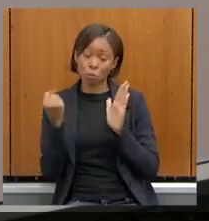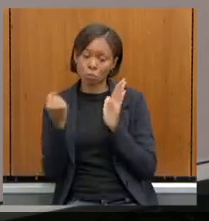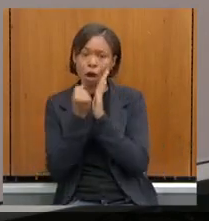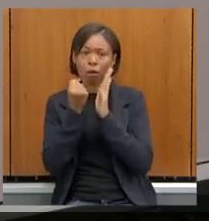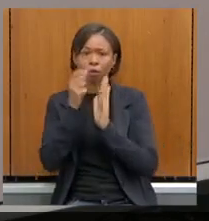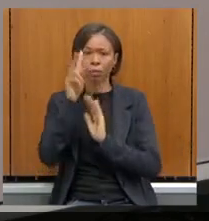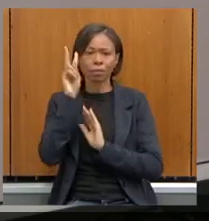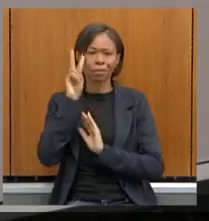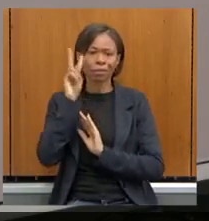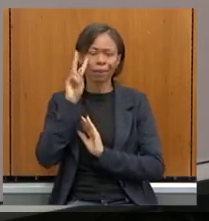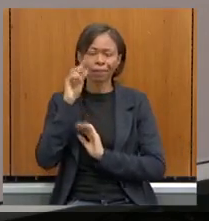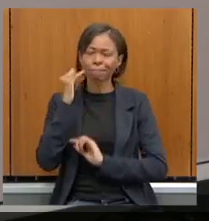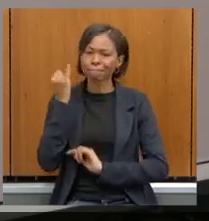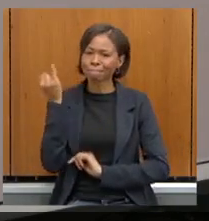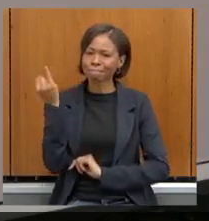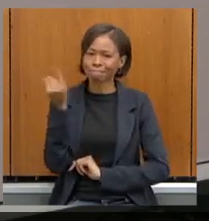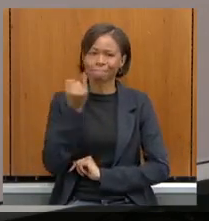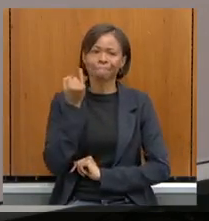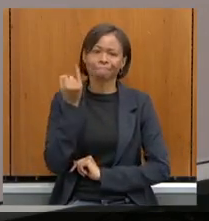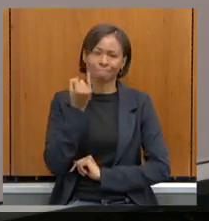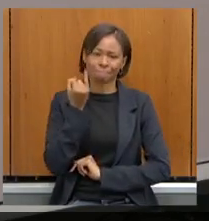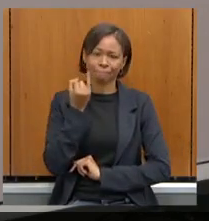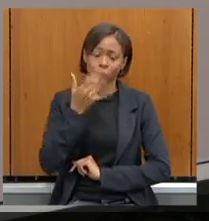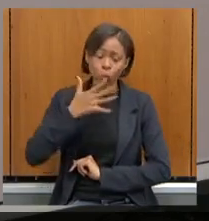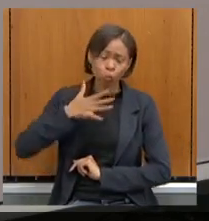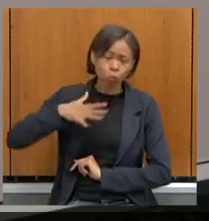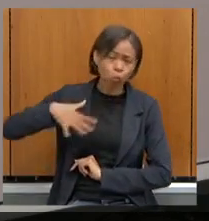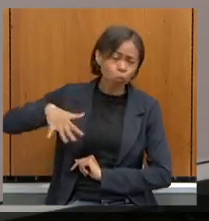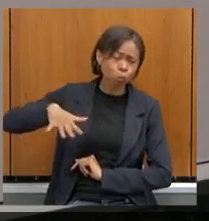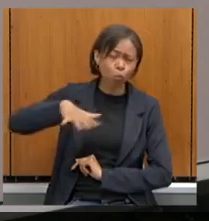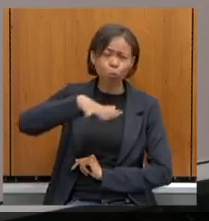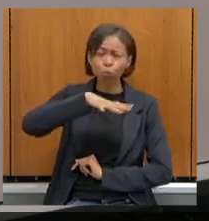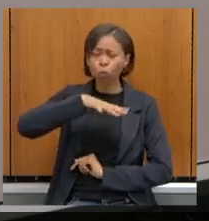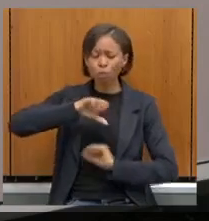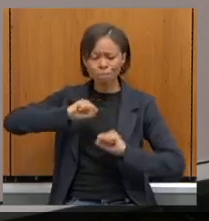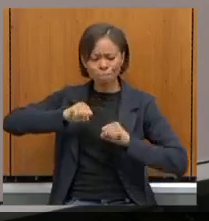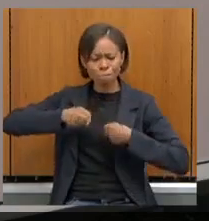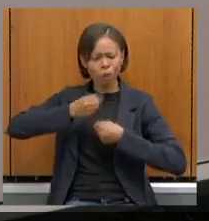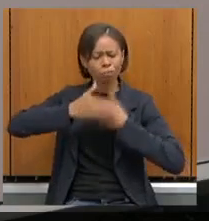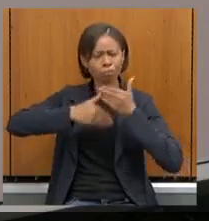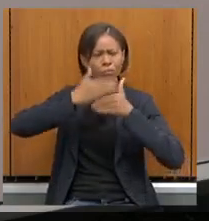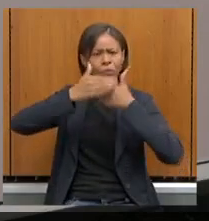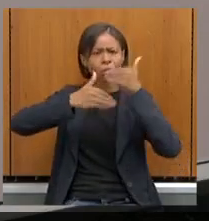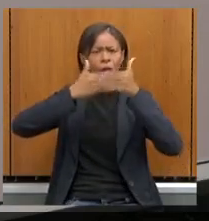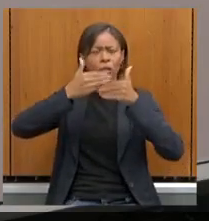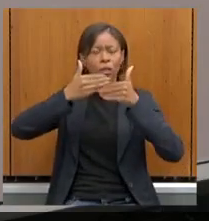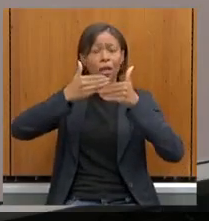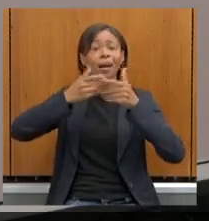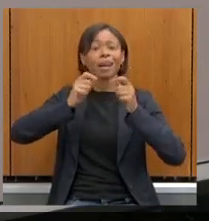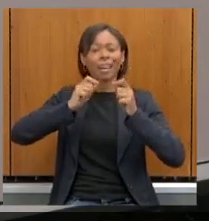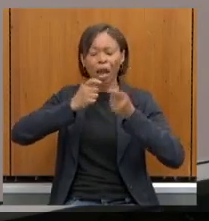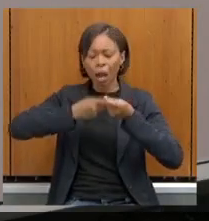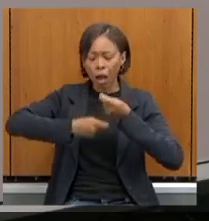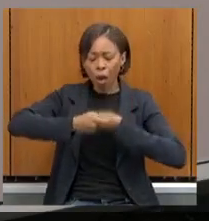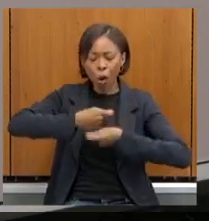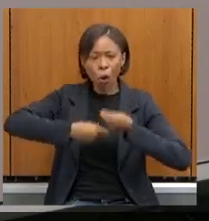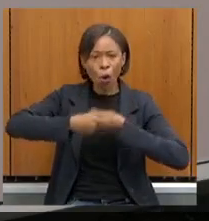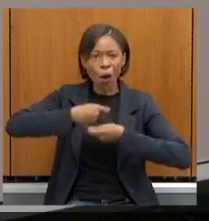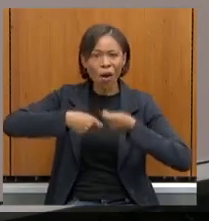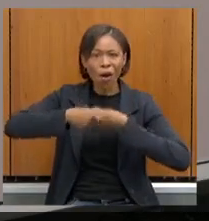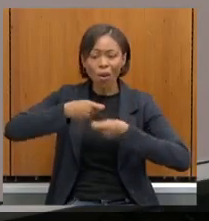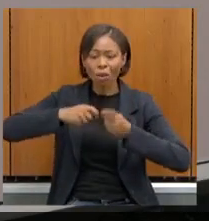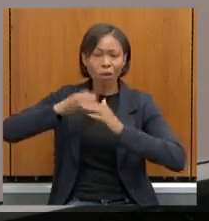Nisso tudo quer dizer, então, fortalecimento da economia criativa. Então, as ações que estamos empreendendo